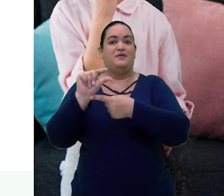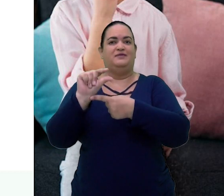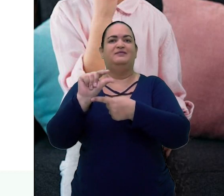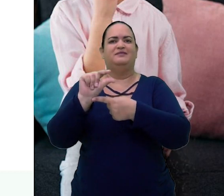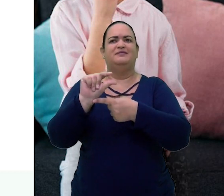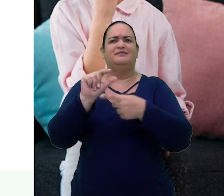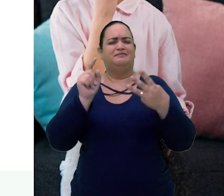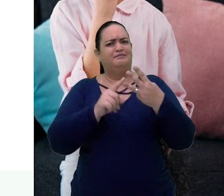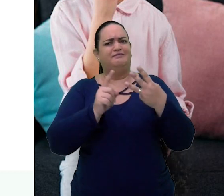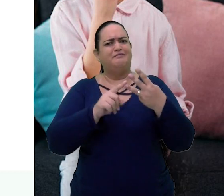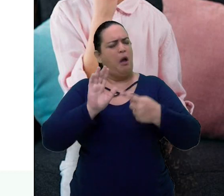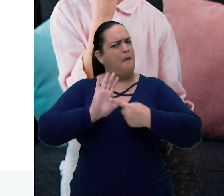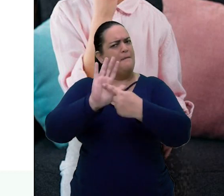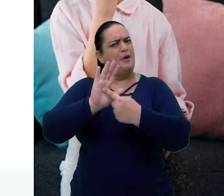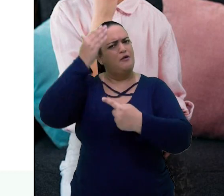em casa.